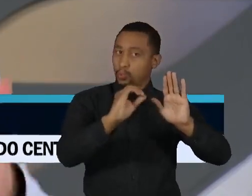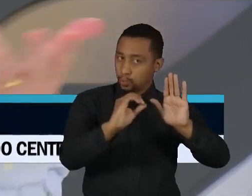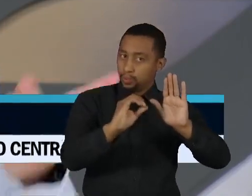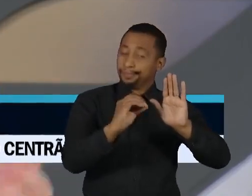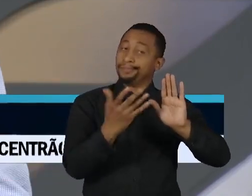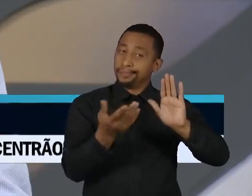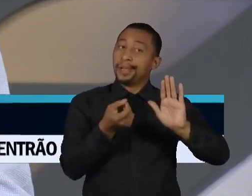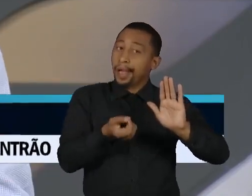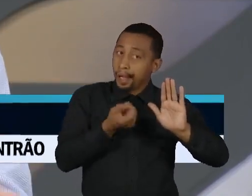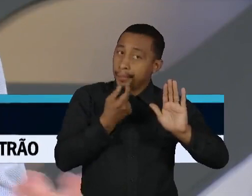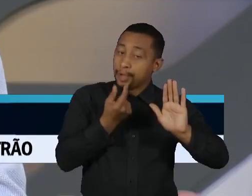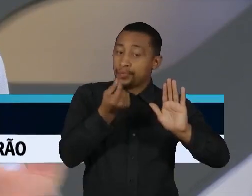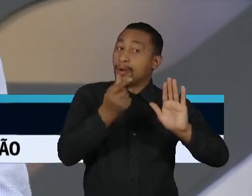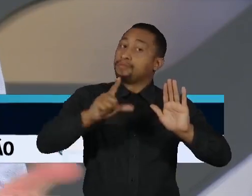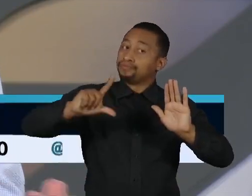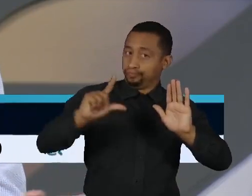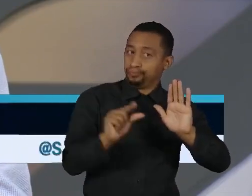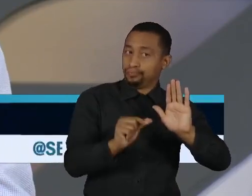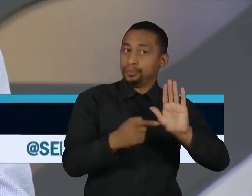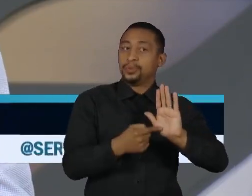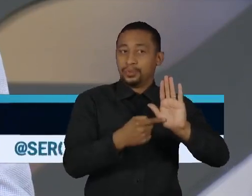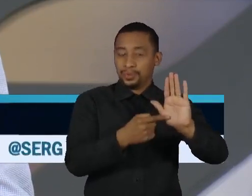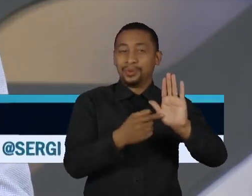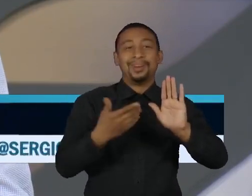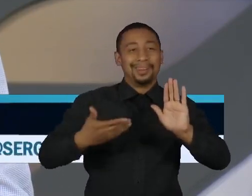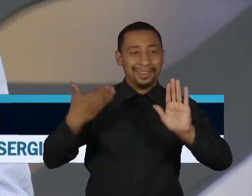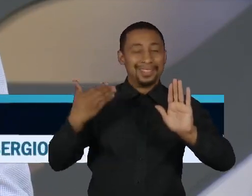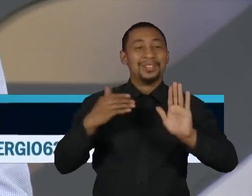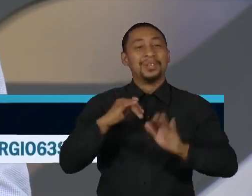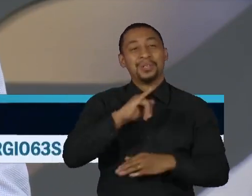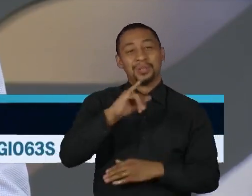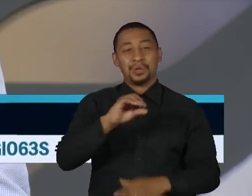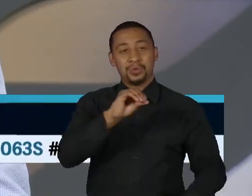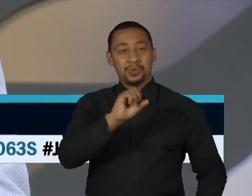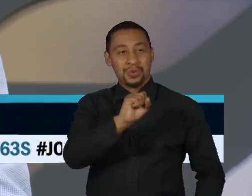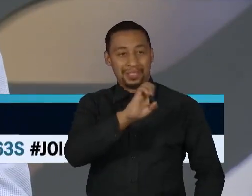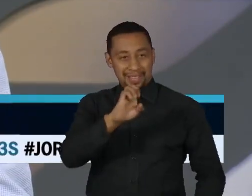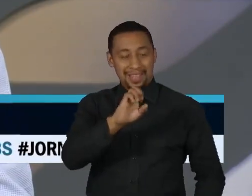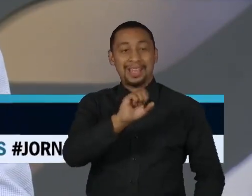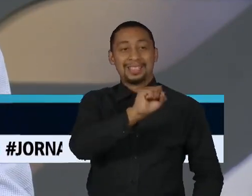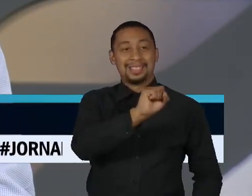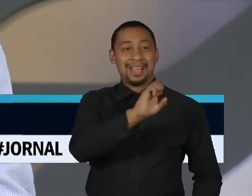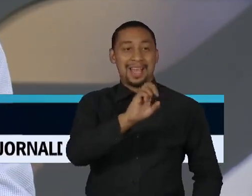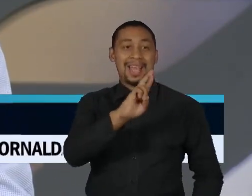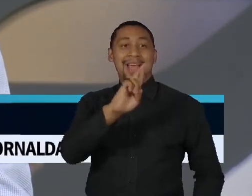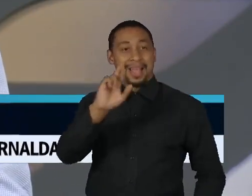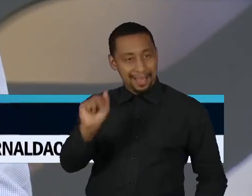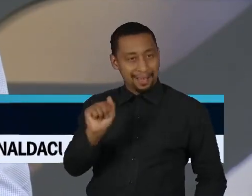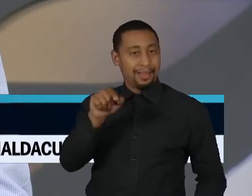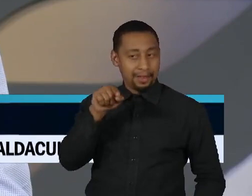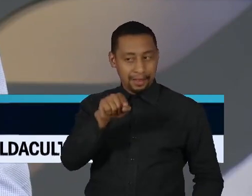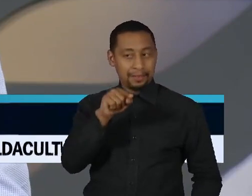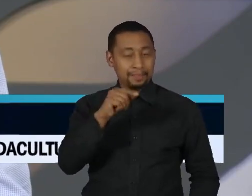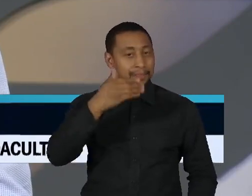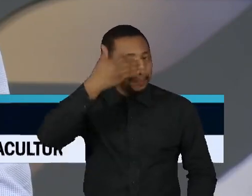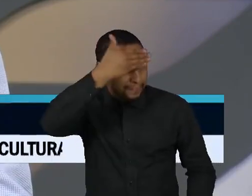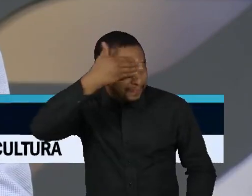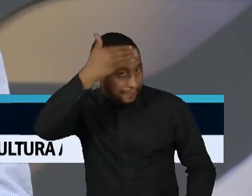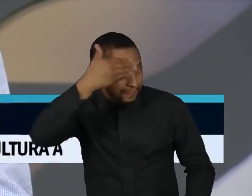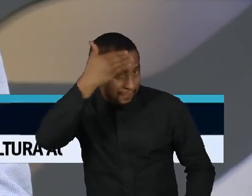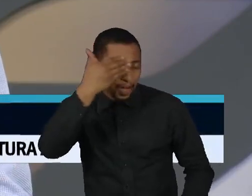e portanto até um economista que geriu a saúde fez esse benefício mas